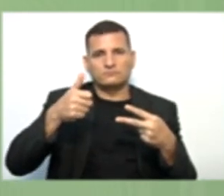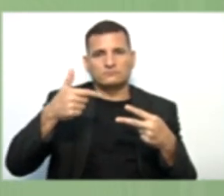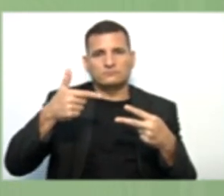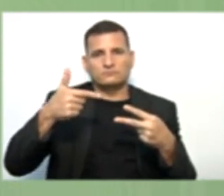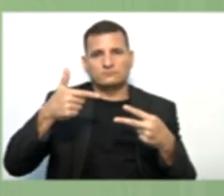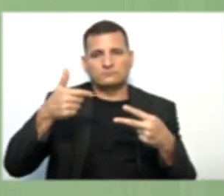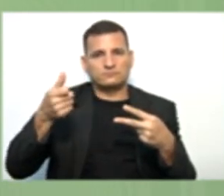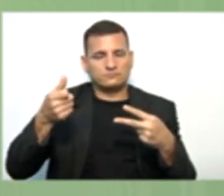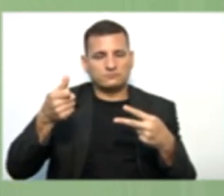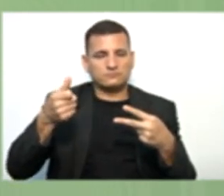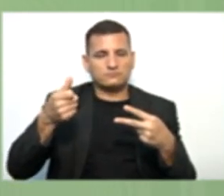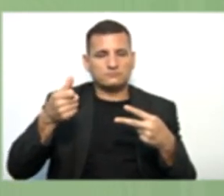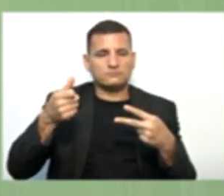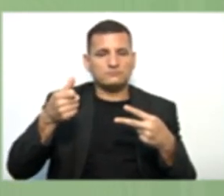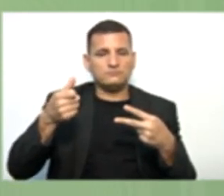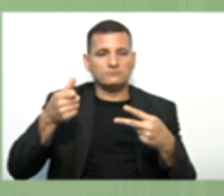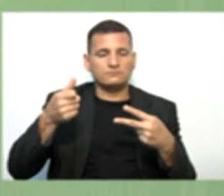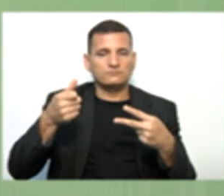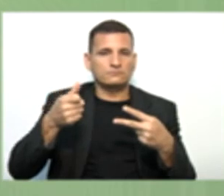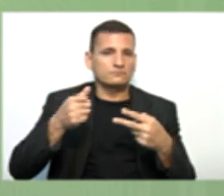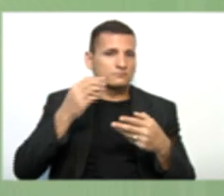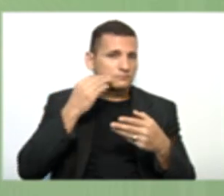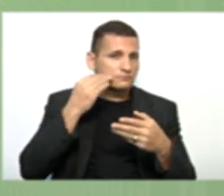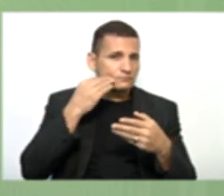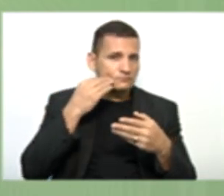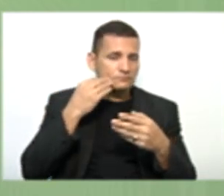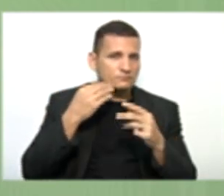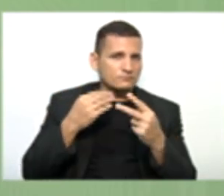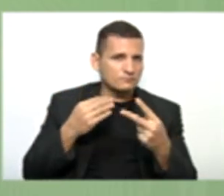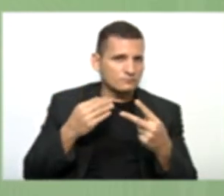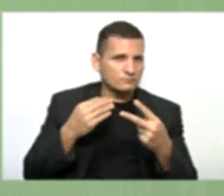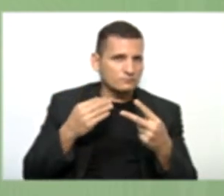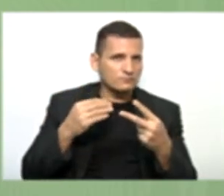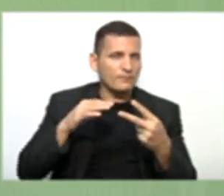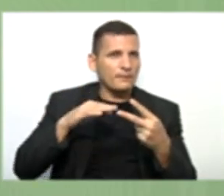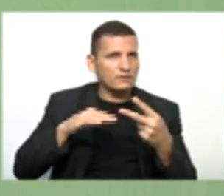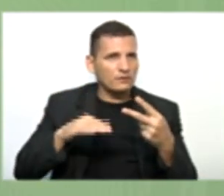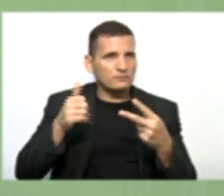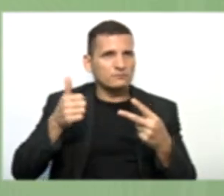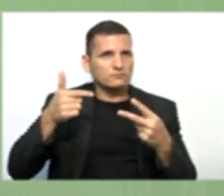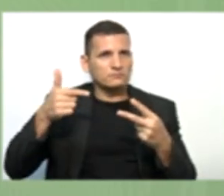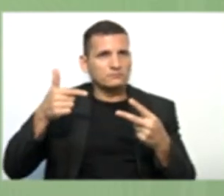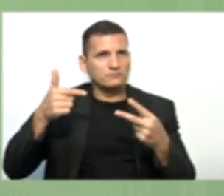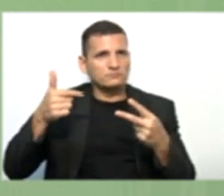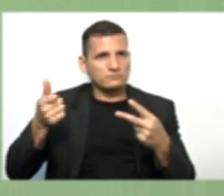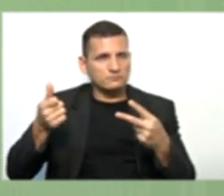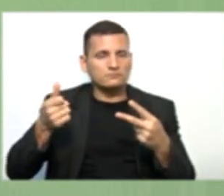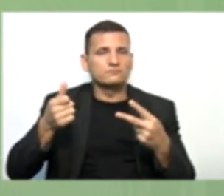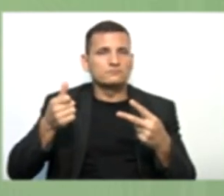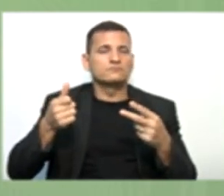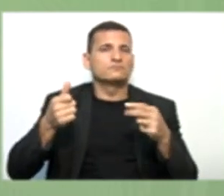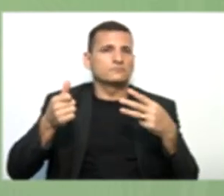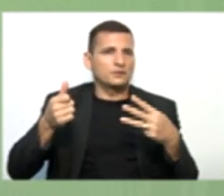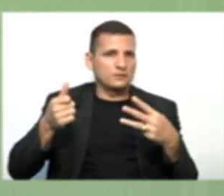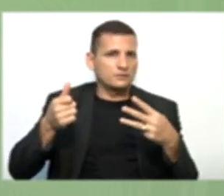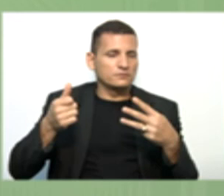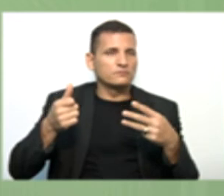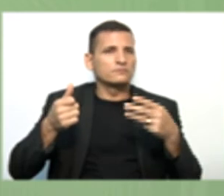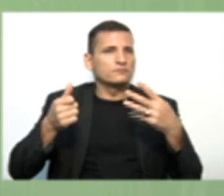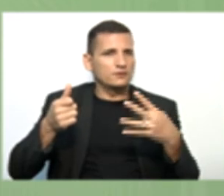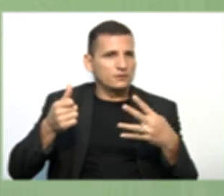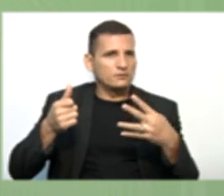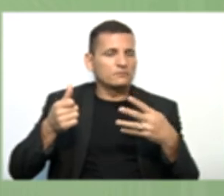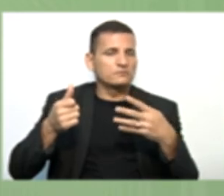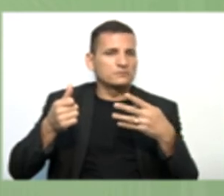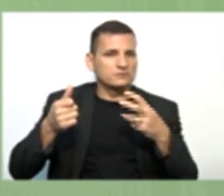contar 1, 2, ele vai verificar se é menor que 126, aí ele vai contar para o próximo, até chegar no próprio número 126,